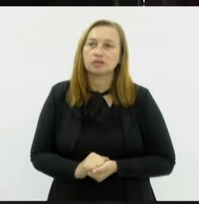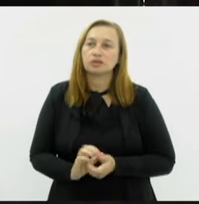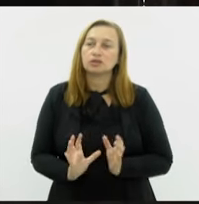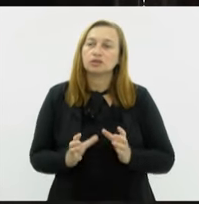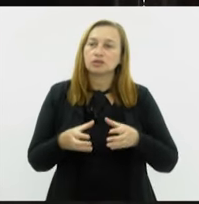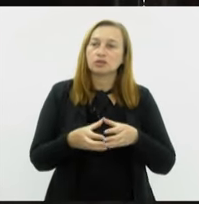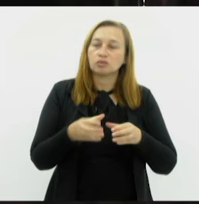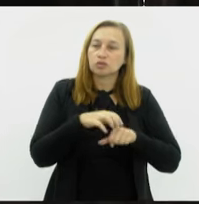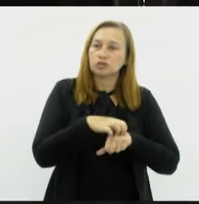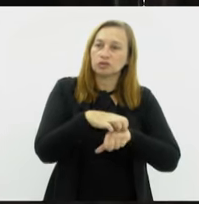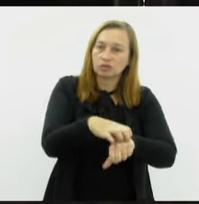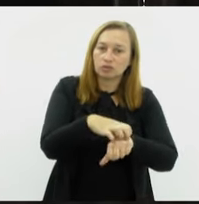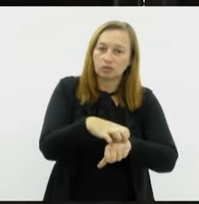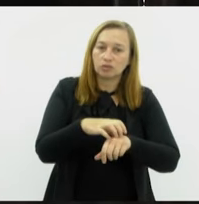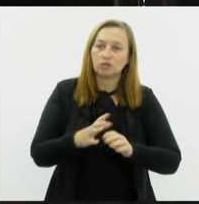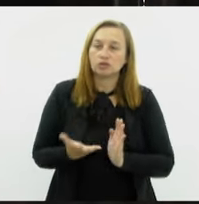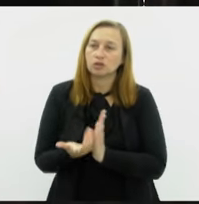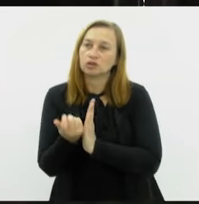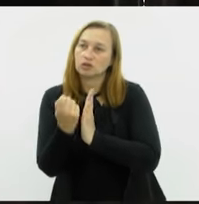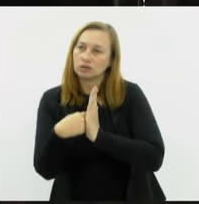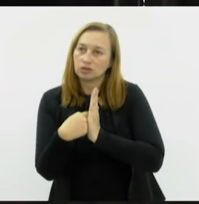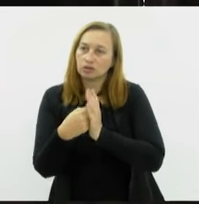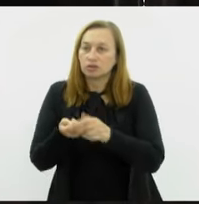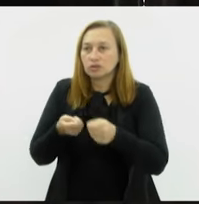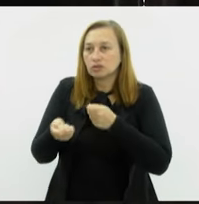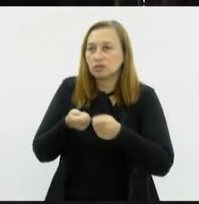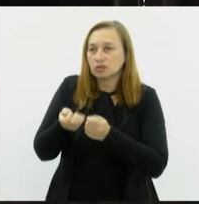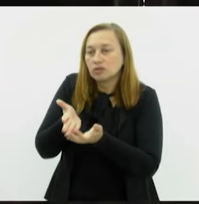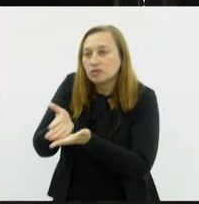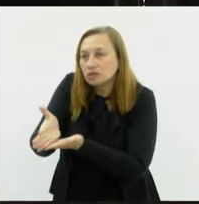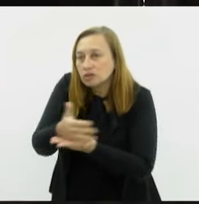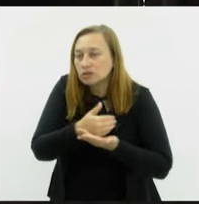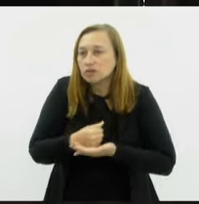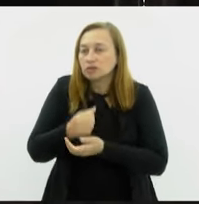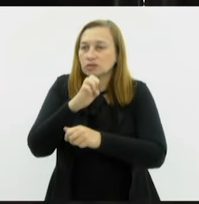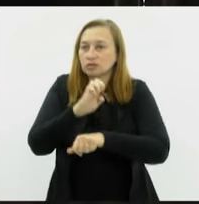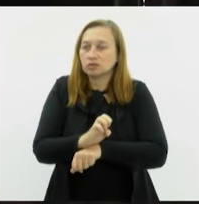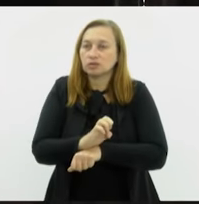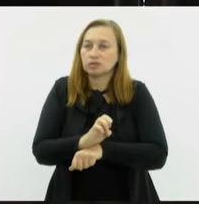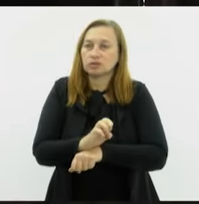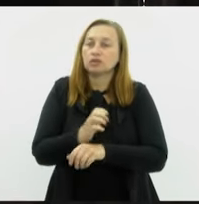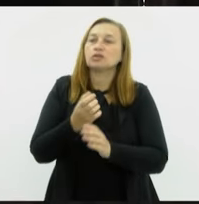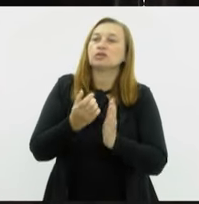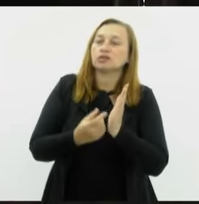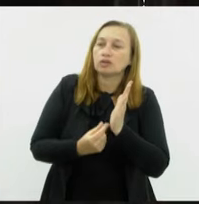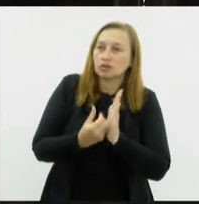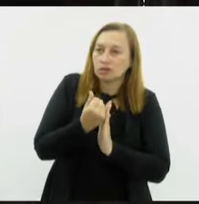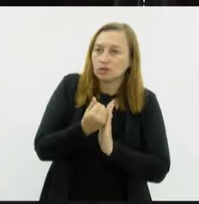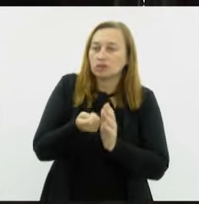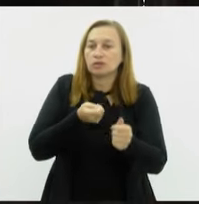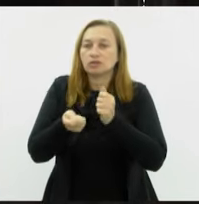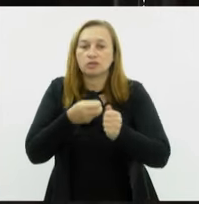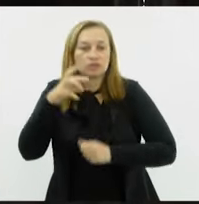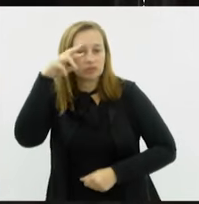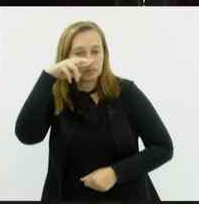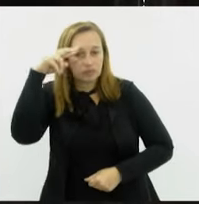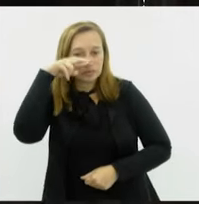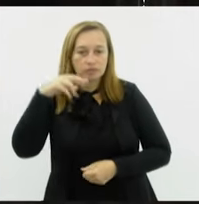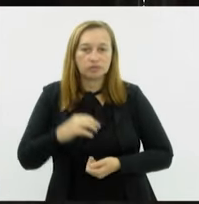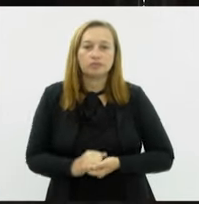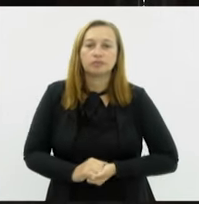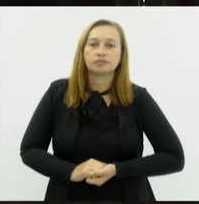de transporte, tributação, controle da arrecadação estadual, fiscalização dos tributos estaduais, de orçamento, fiscalização